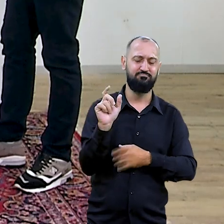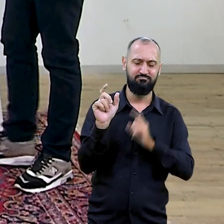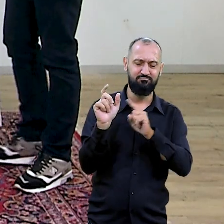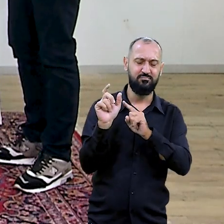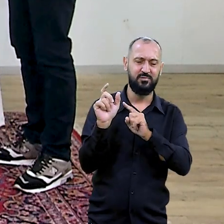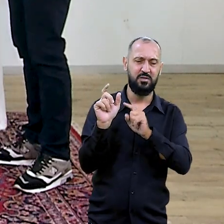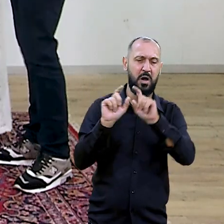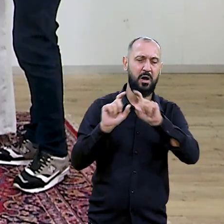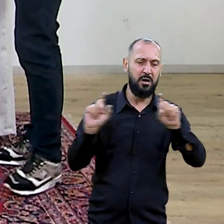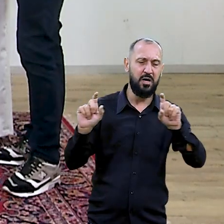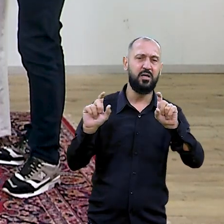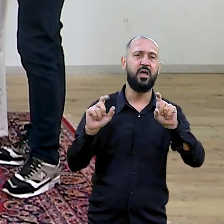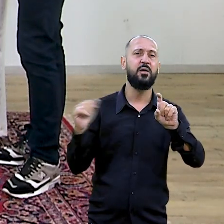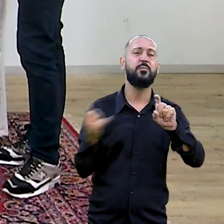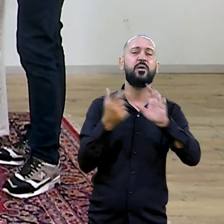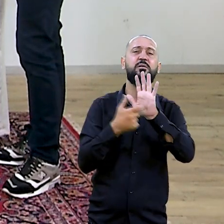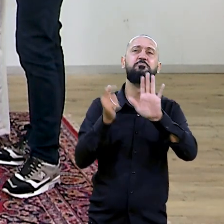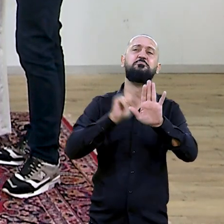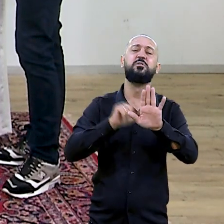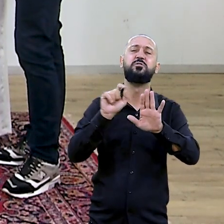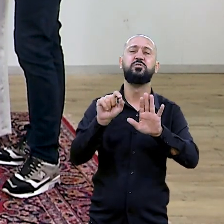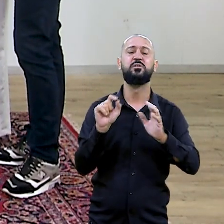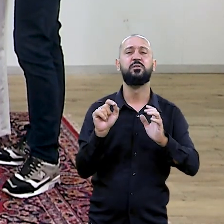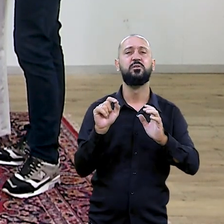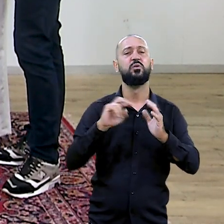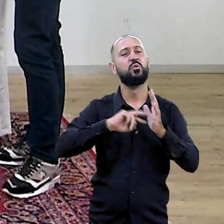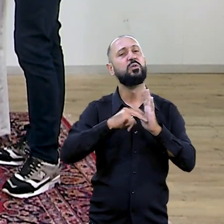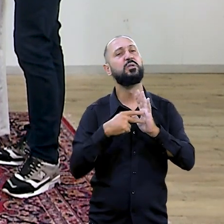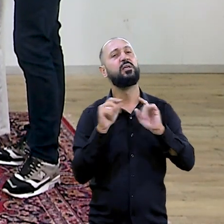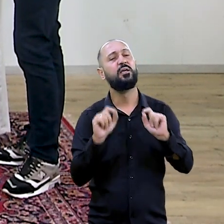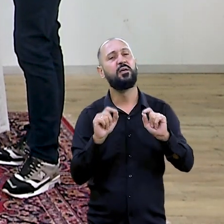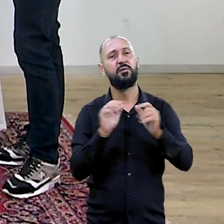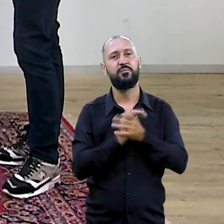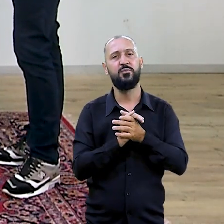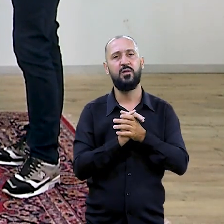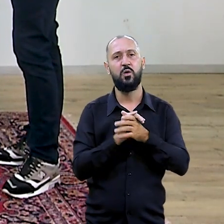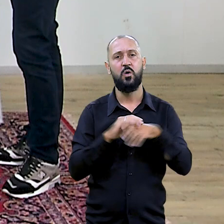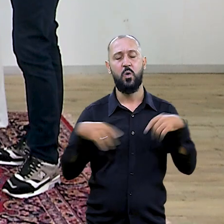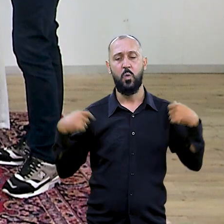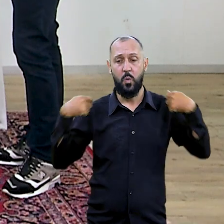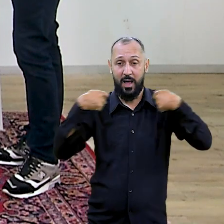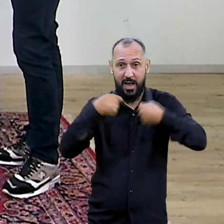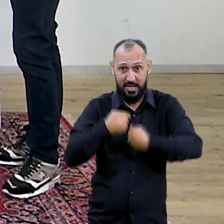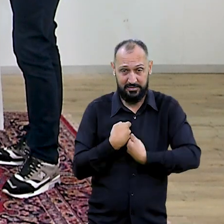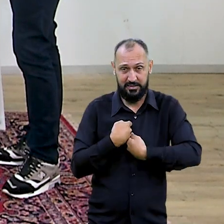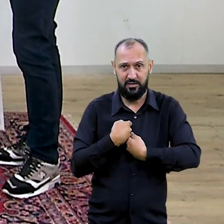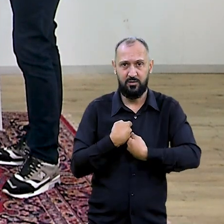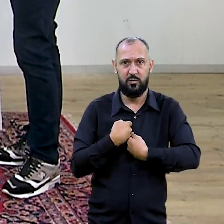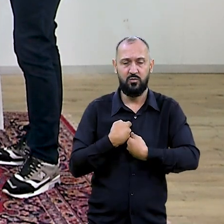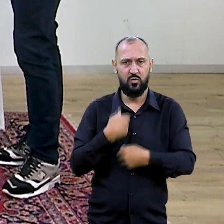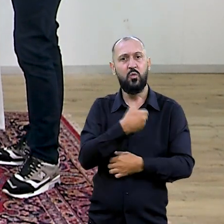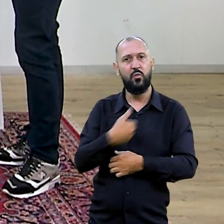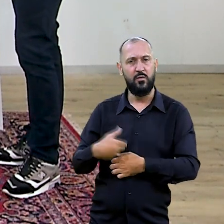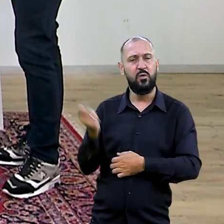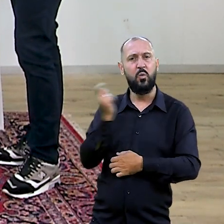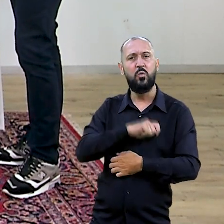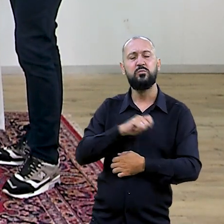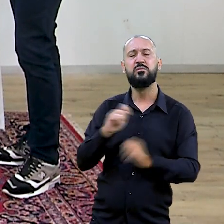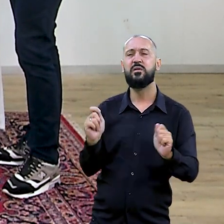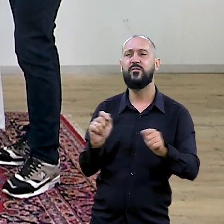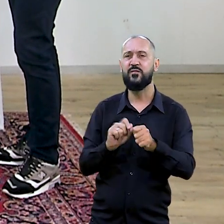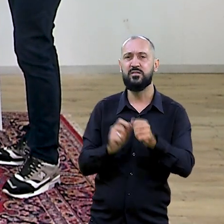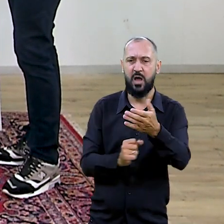o governador, no dia do lançamento, o governador Rindo, ele usou uma expressão muito importante. A fala dele foi muito importante no sentido em